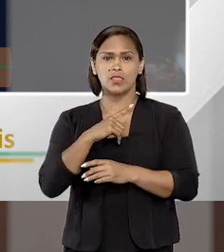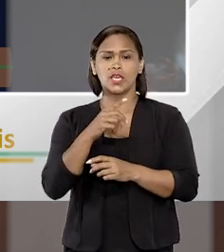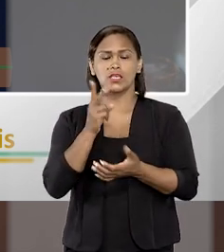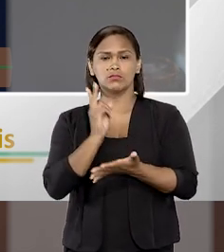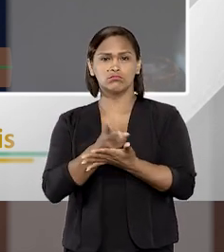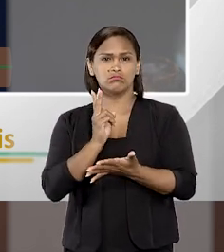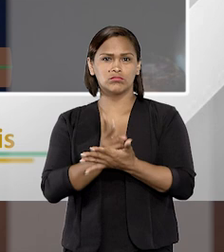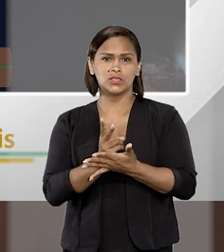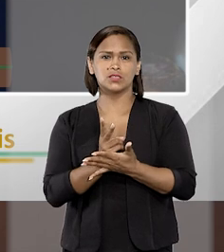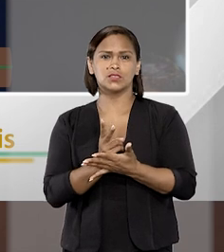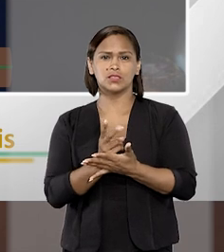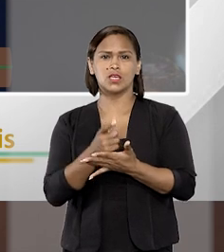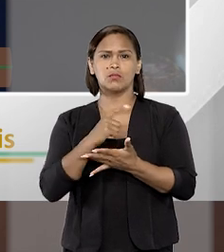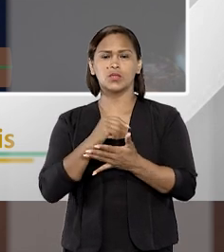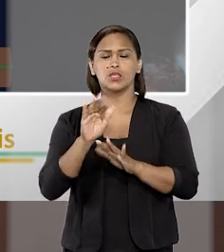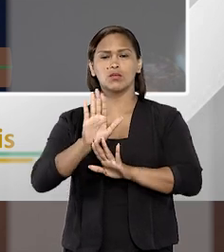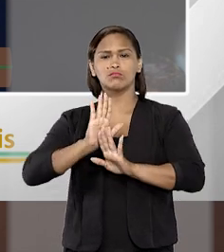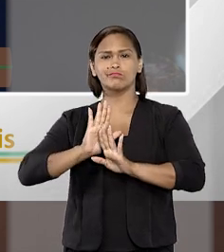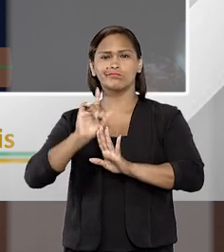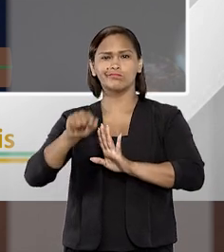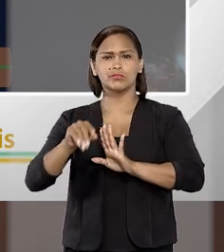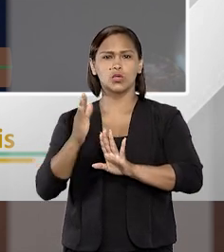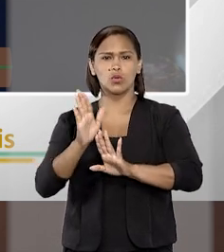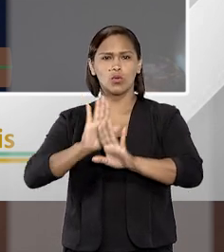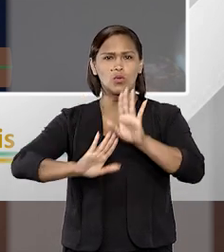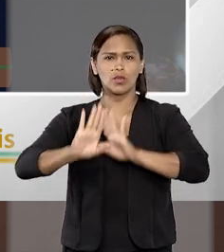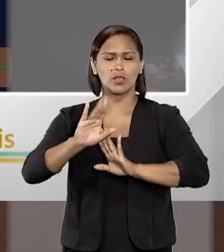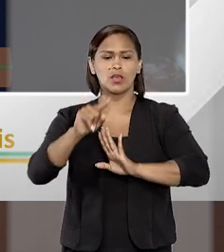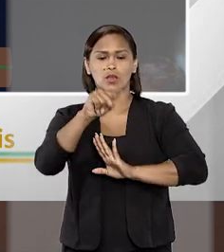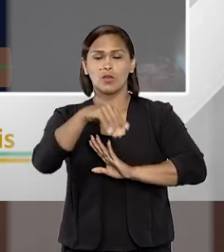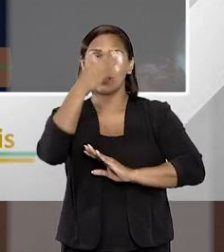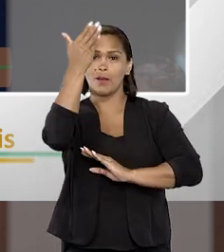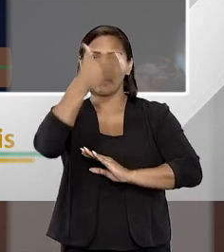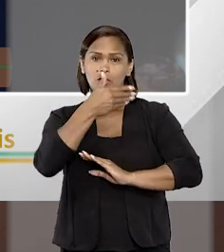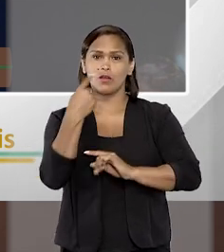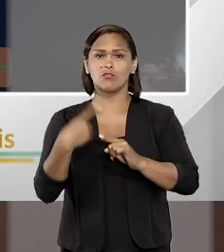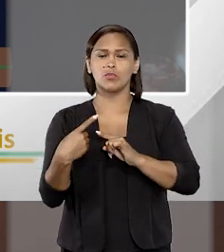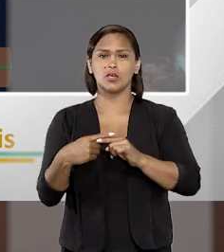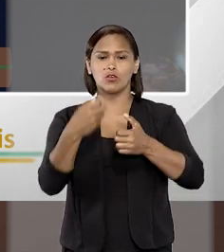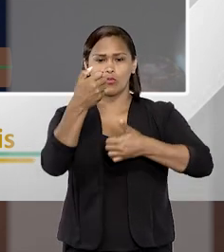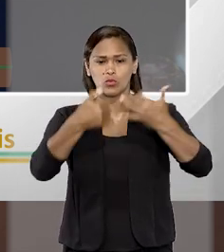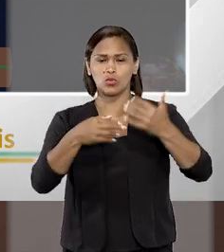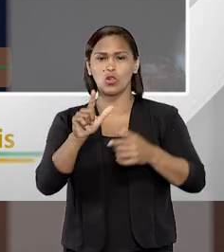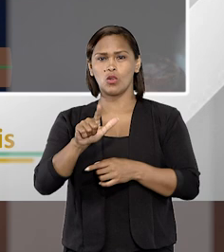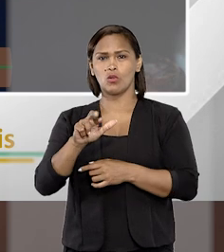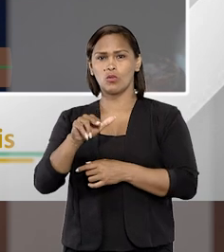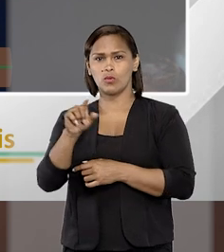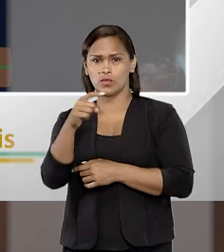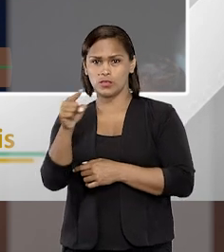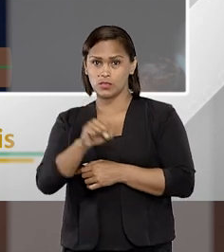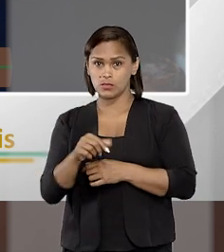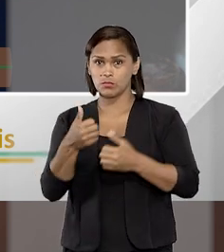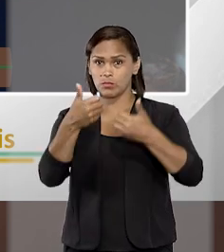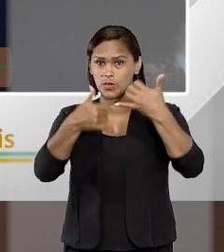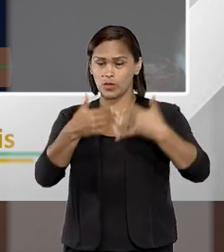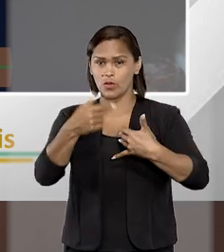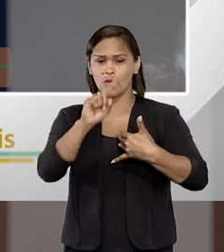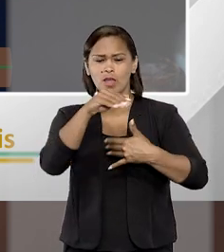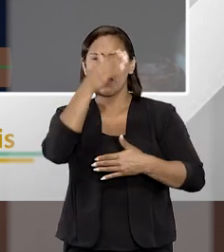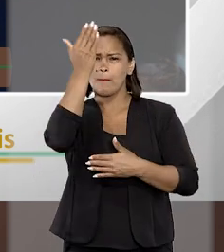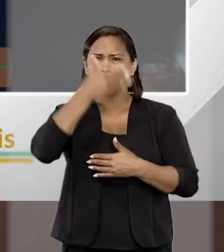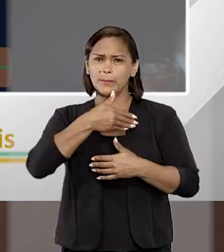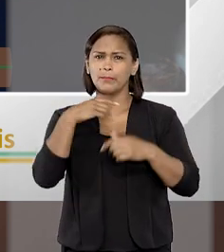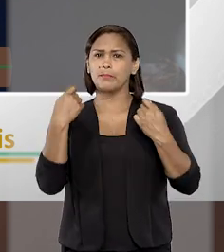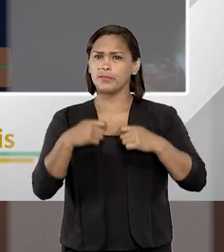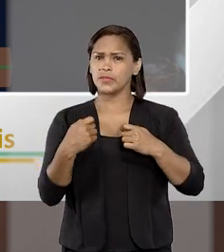se ter sempre uma certa reserva quanto a esta prova que como vende-se essa